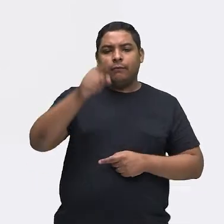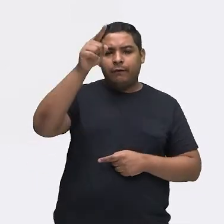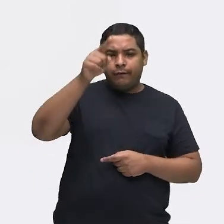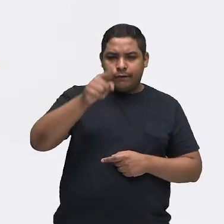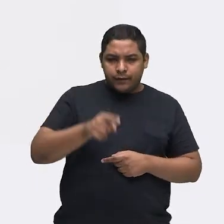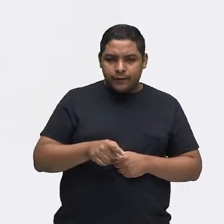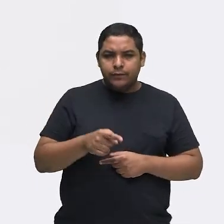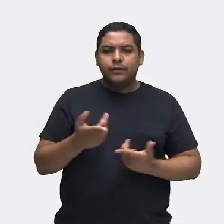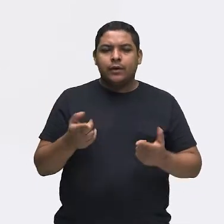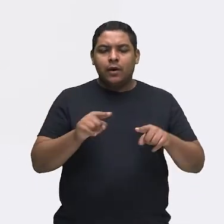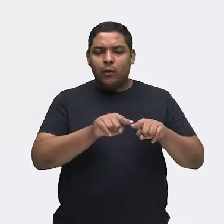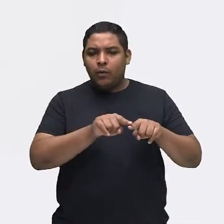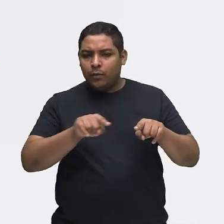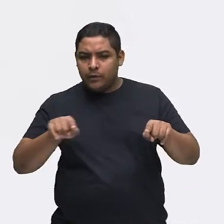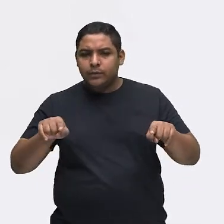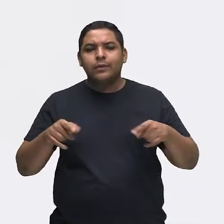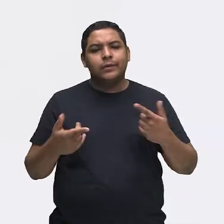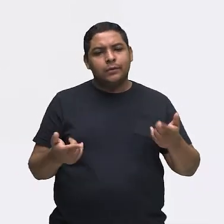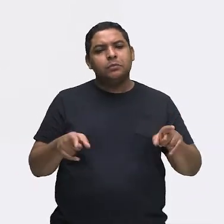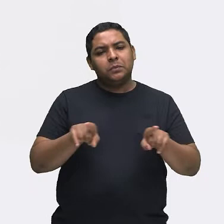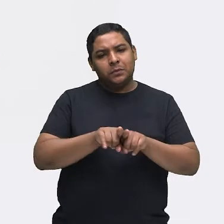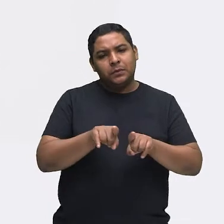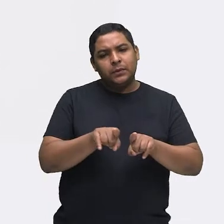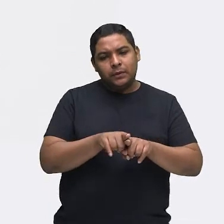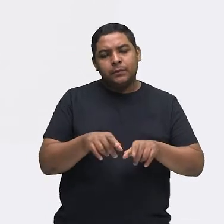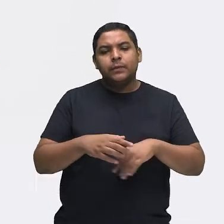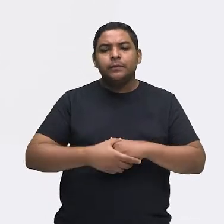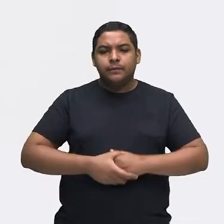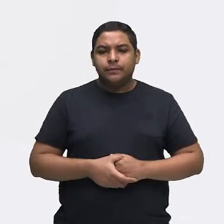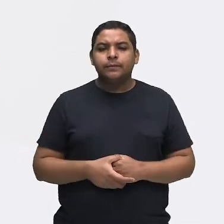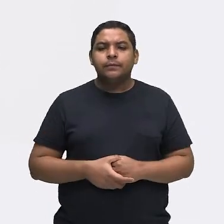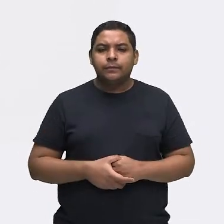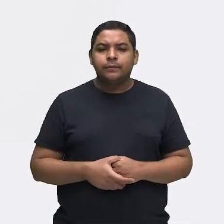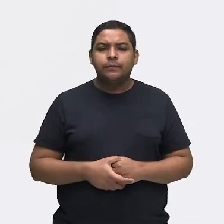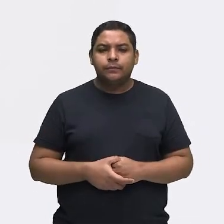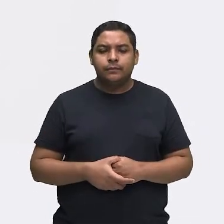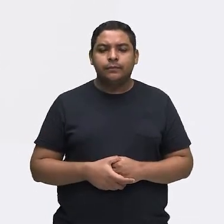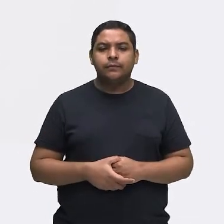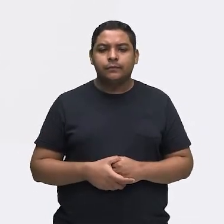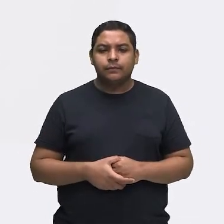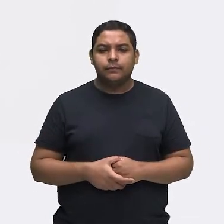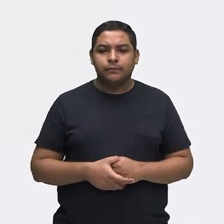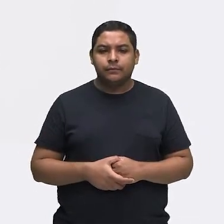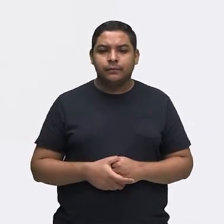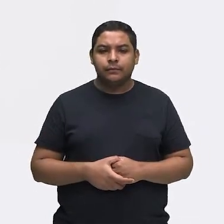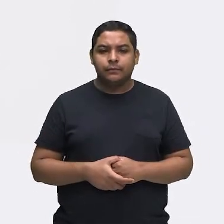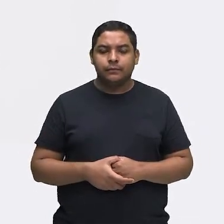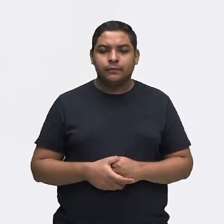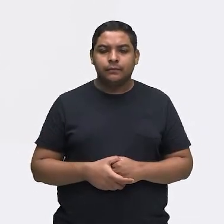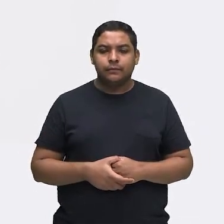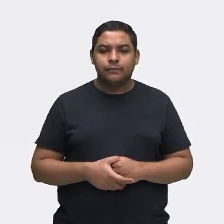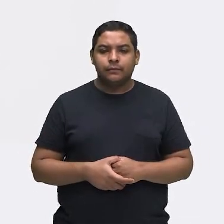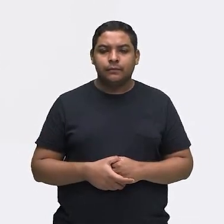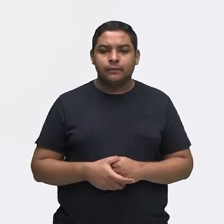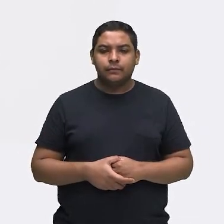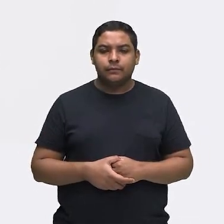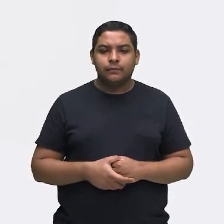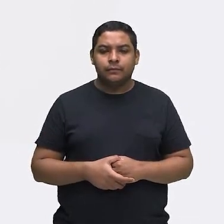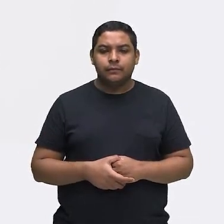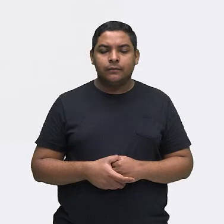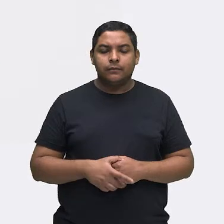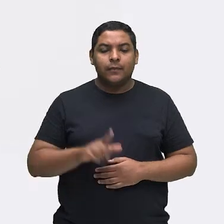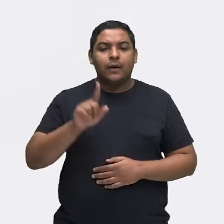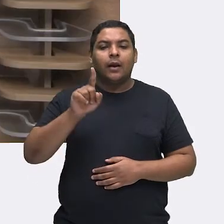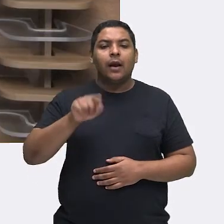Vertical. E horizontal também é a mesma coisa que reta, tá? Tanto a horizontal e a vertical pode ser uma linha reta. Só que isso aqui é quanto